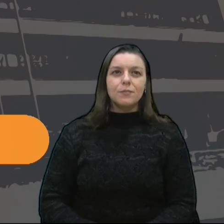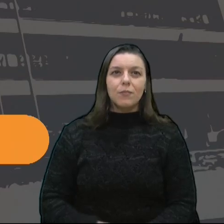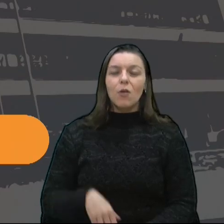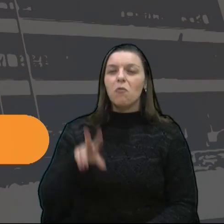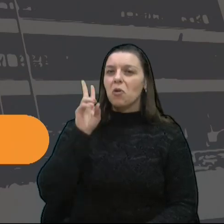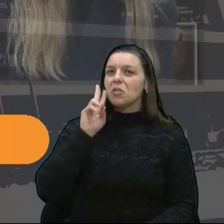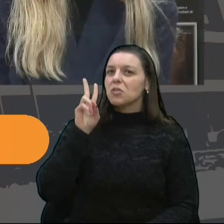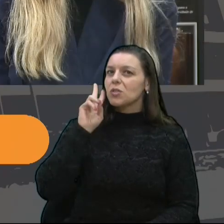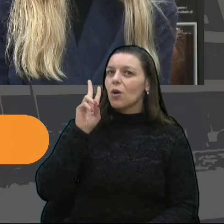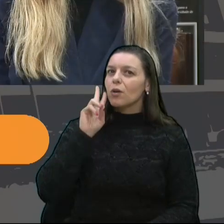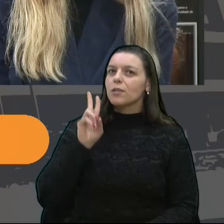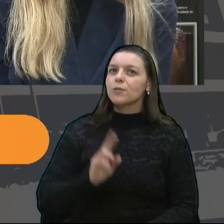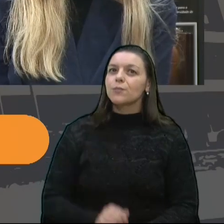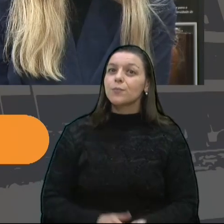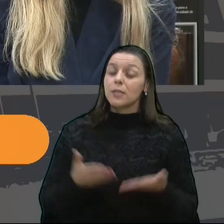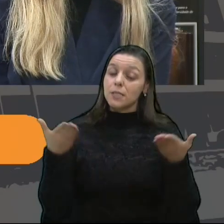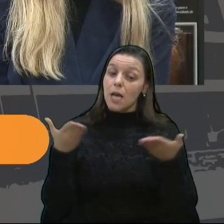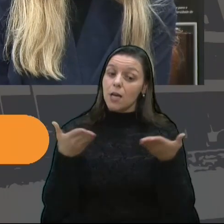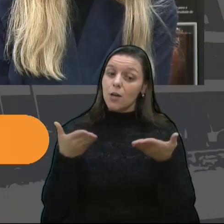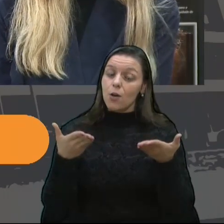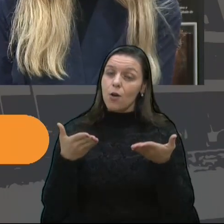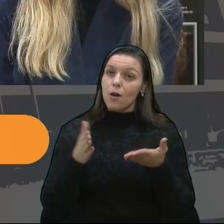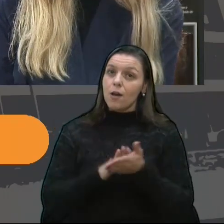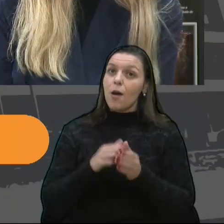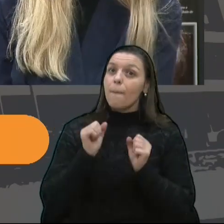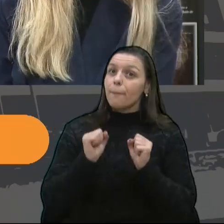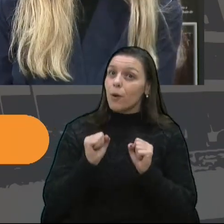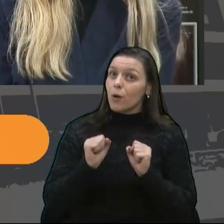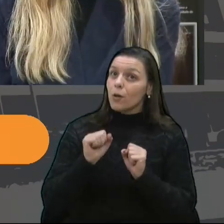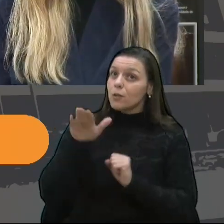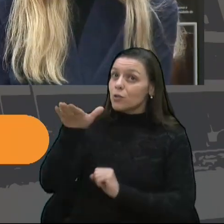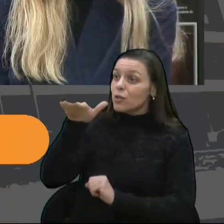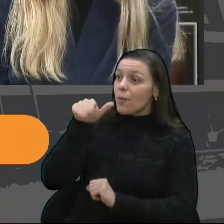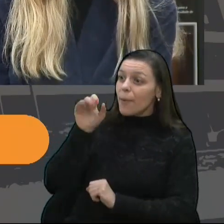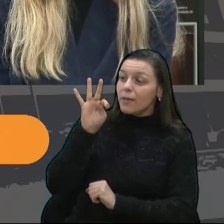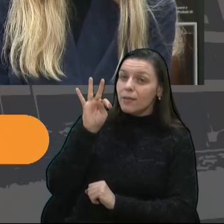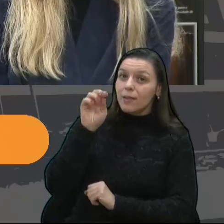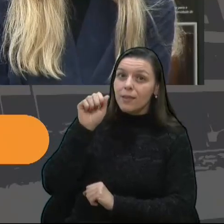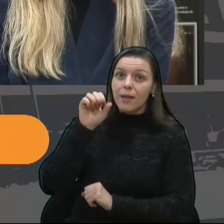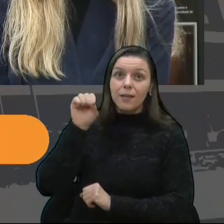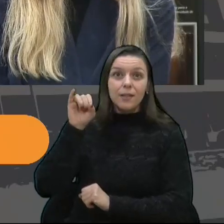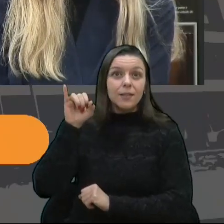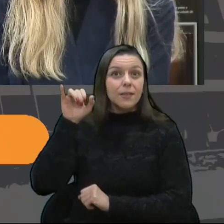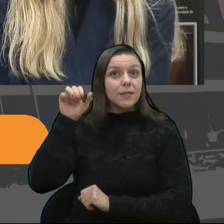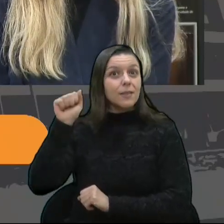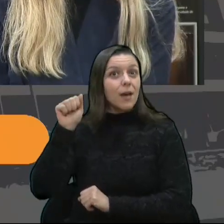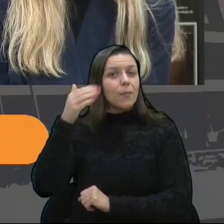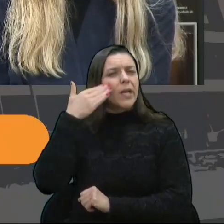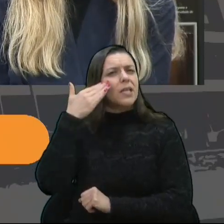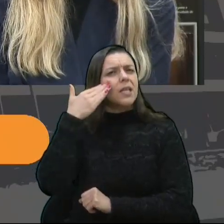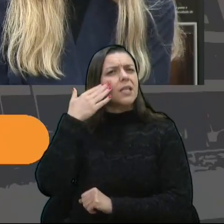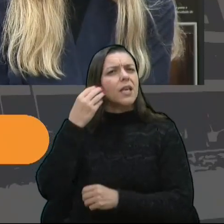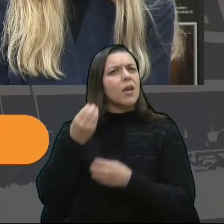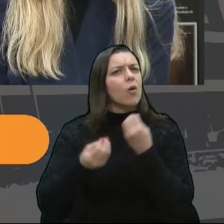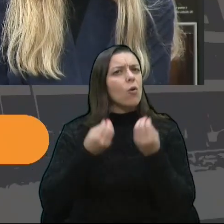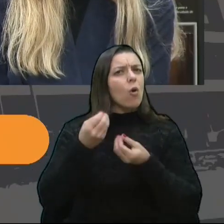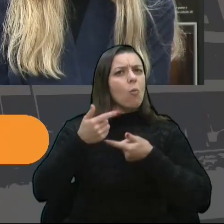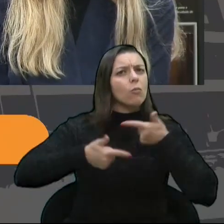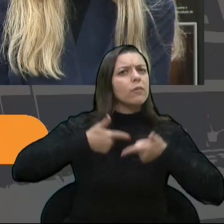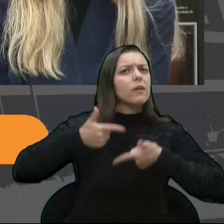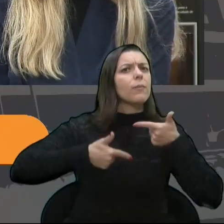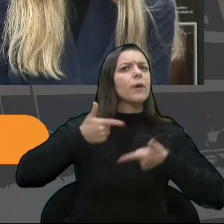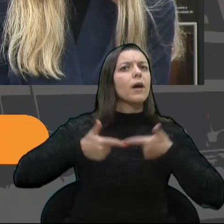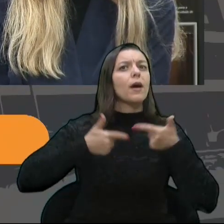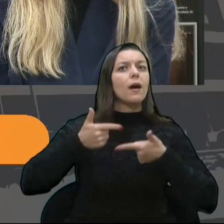mesmo. Mas eu acho que agora dá para a gente chamar a Tássia de novo, né, Vânia? Para a gente entender um pouquinho melhor esse teu trabalho, Tássia, aí